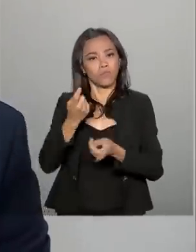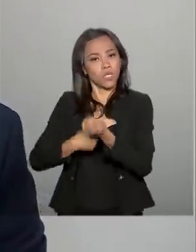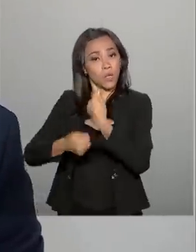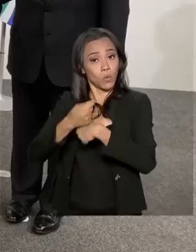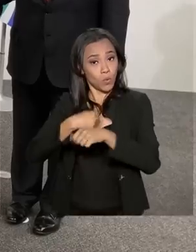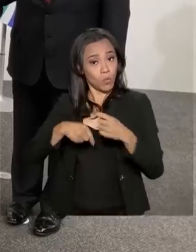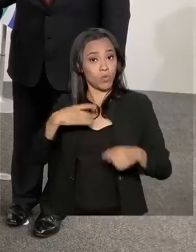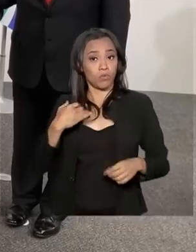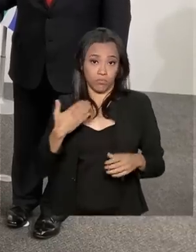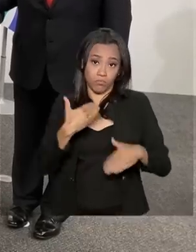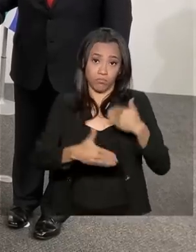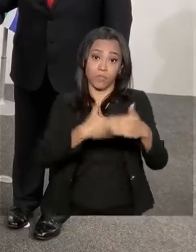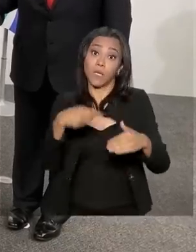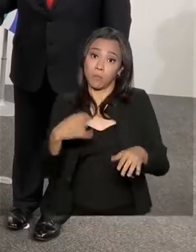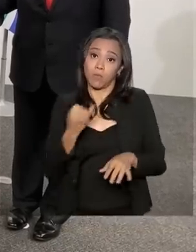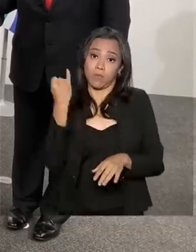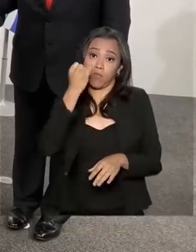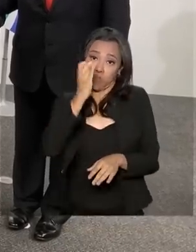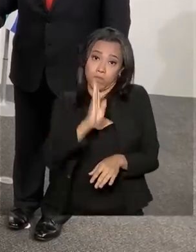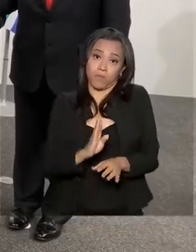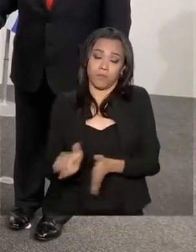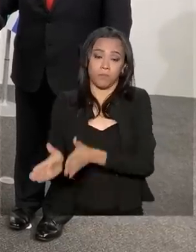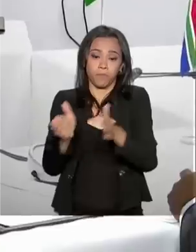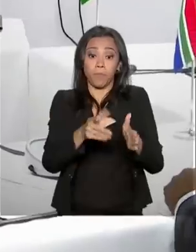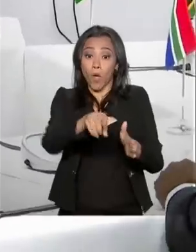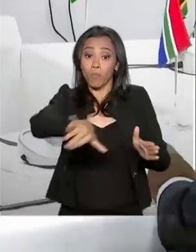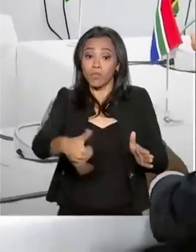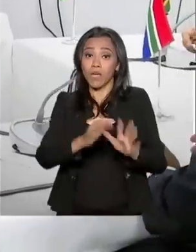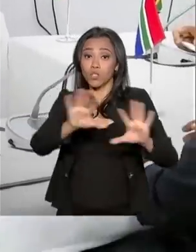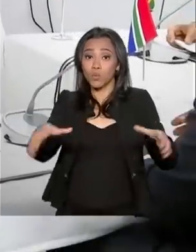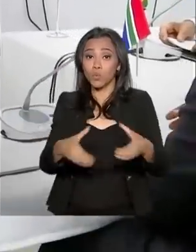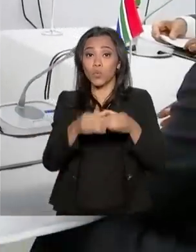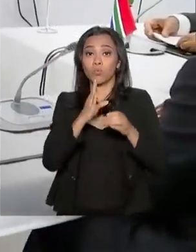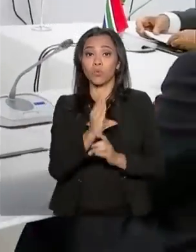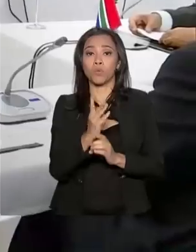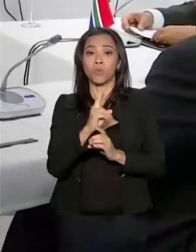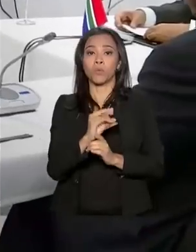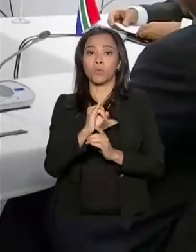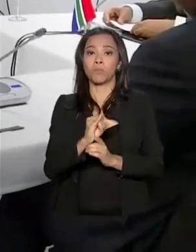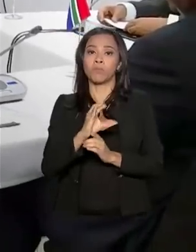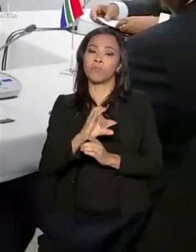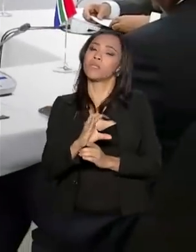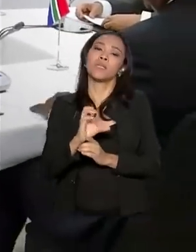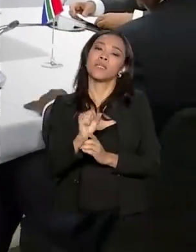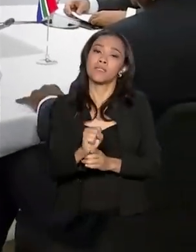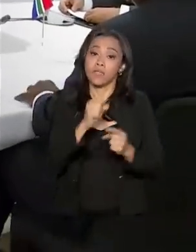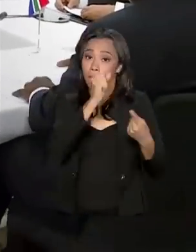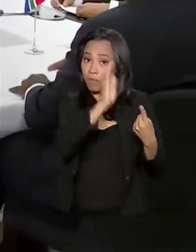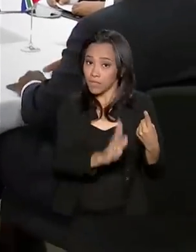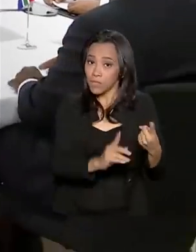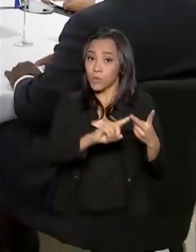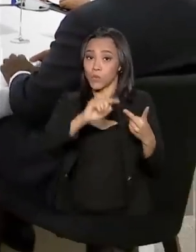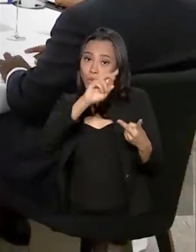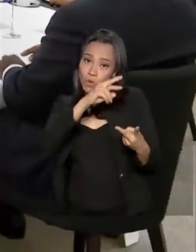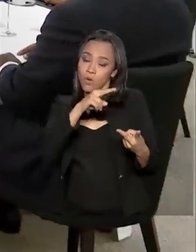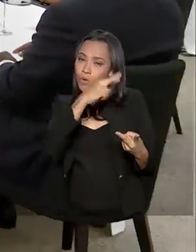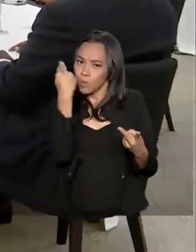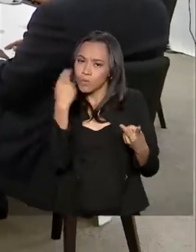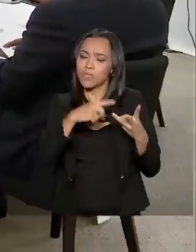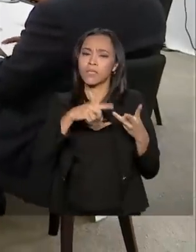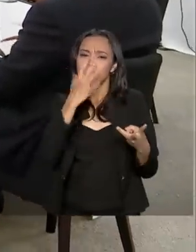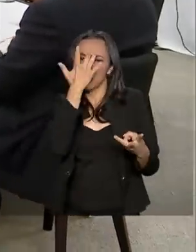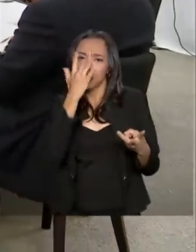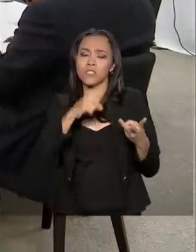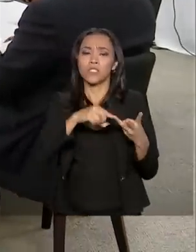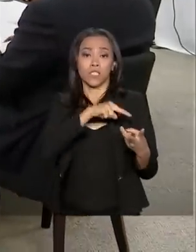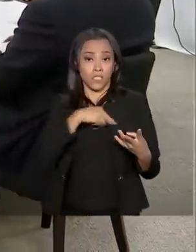o nosso país. Também foi momento de reunir o BRICS, grupo de países formado por Brasil, Rússia, Índia, China